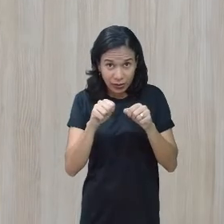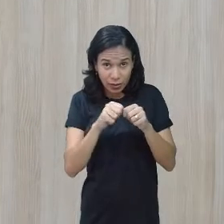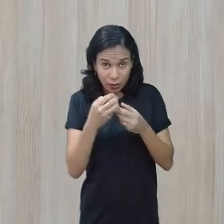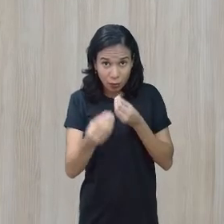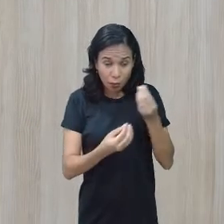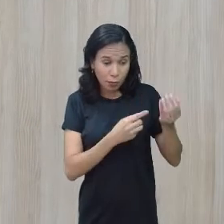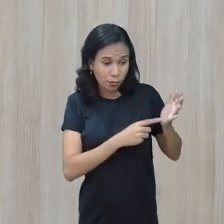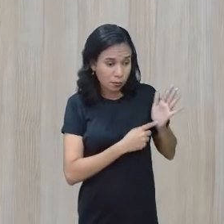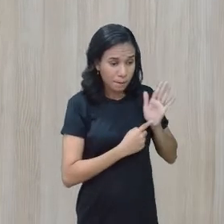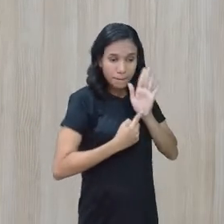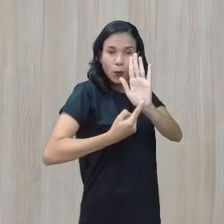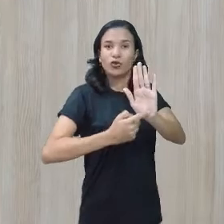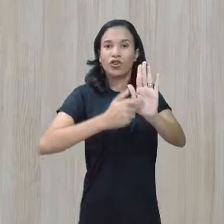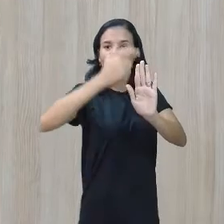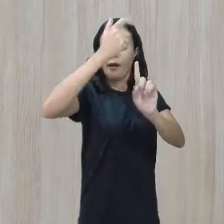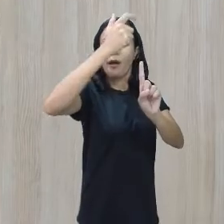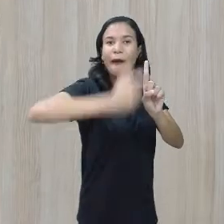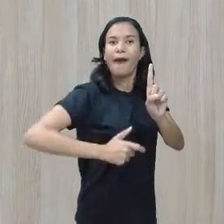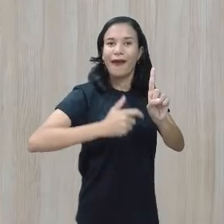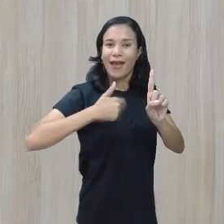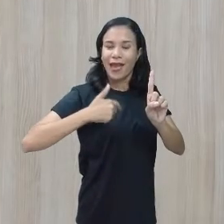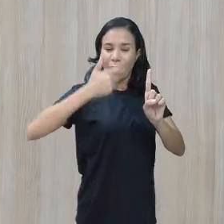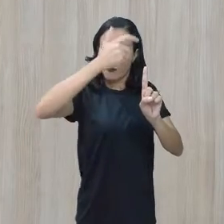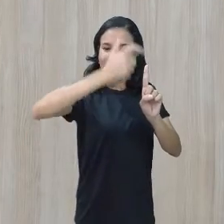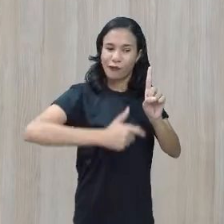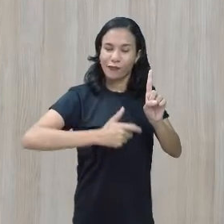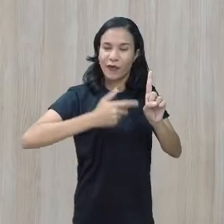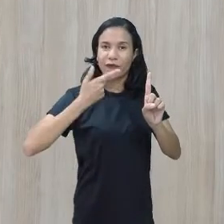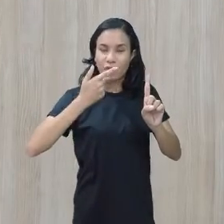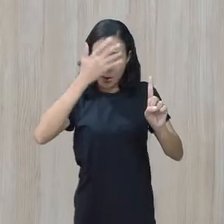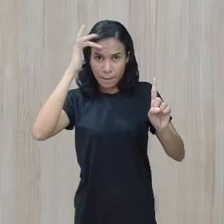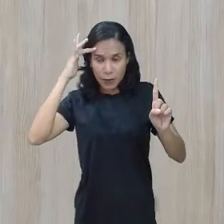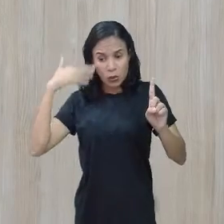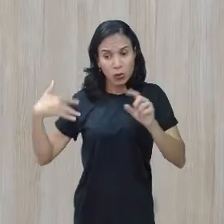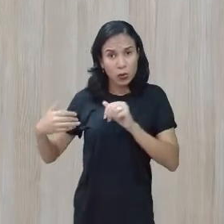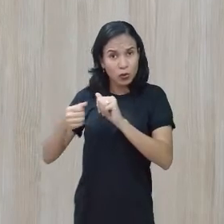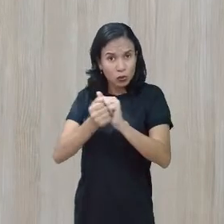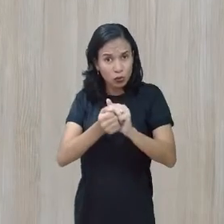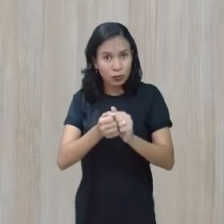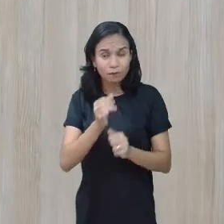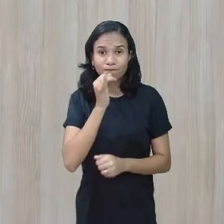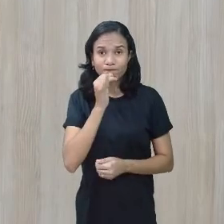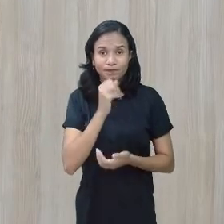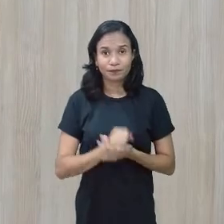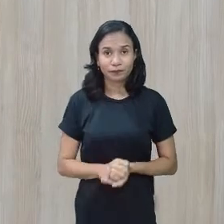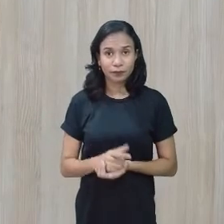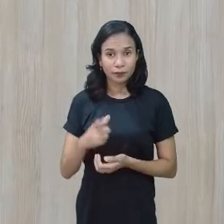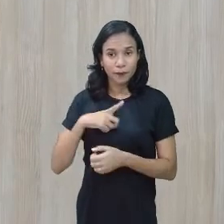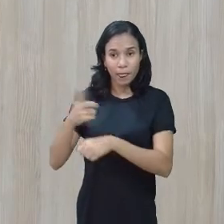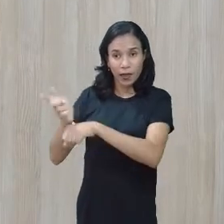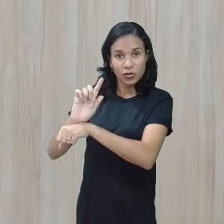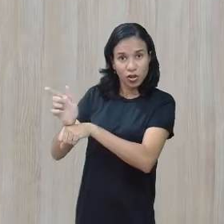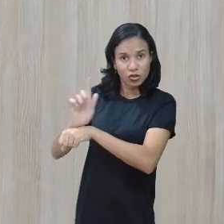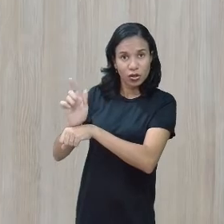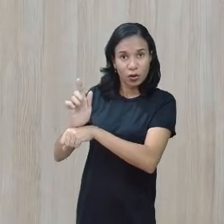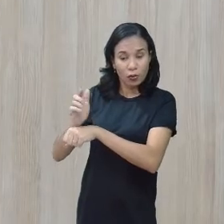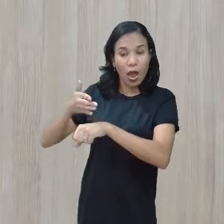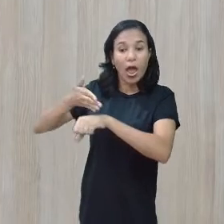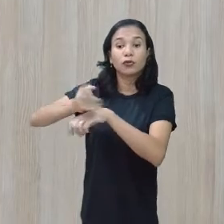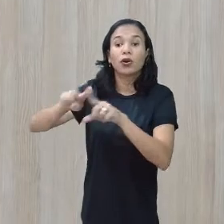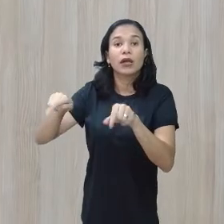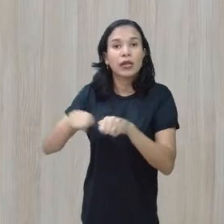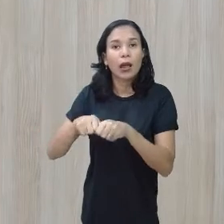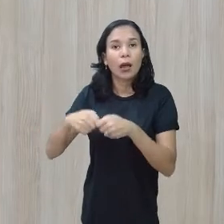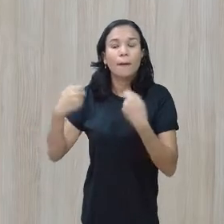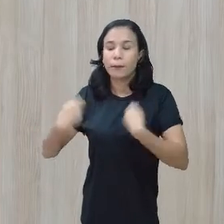que é importantíssimo, apresentar alguém que está acompanhando. Por exemplo, a gestão entrou na sala, então precisa